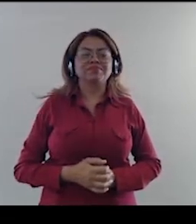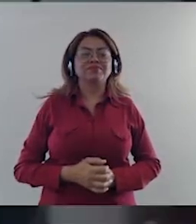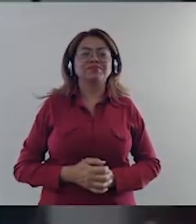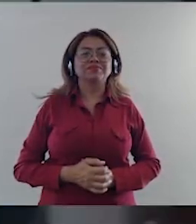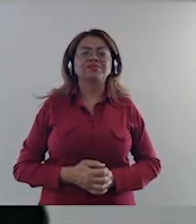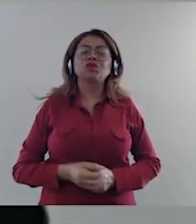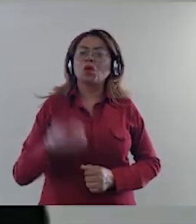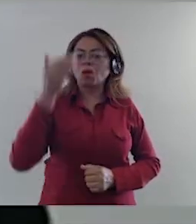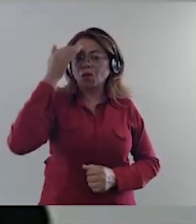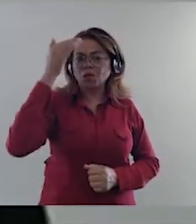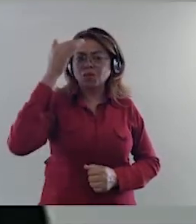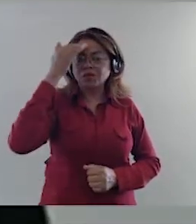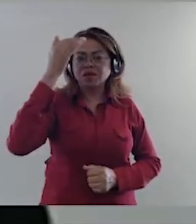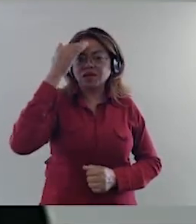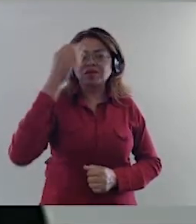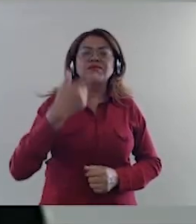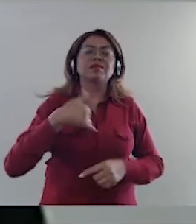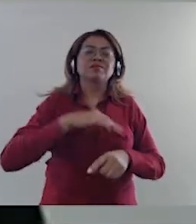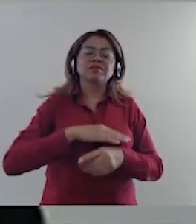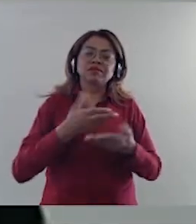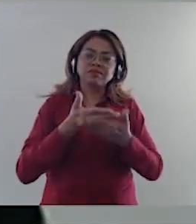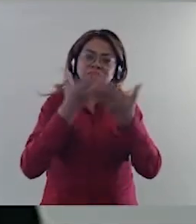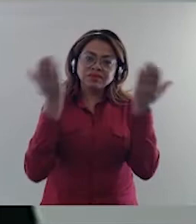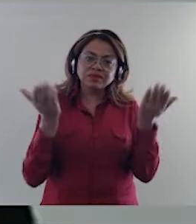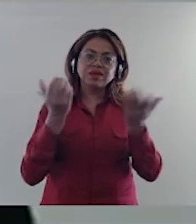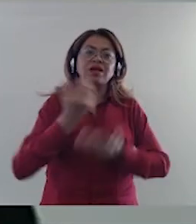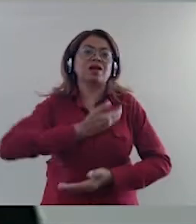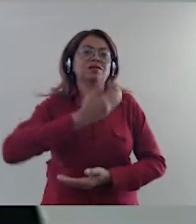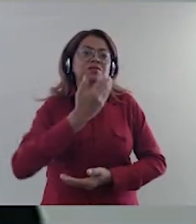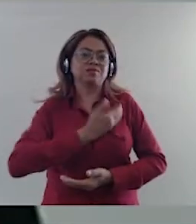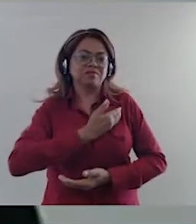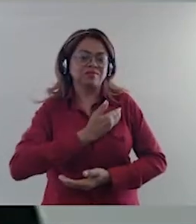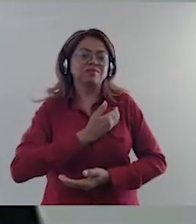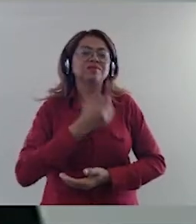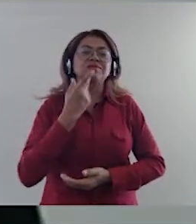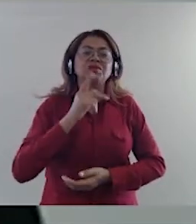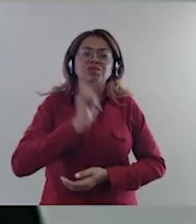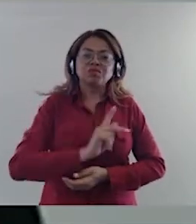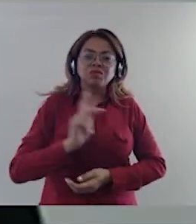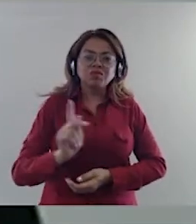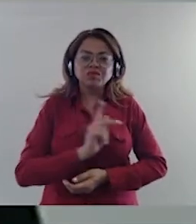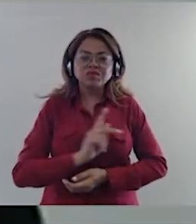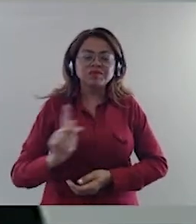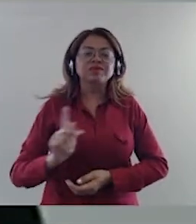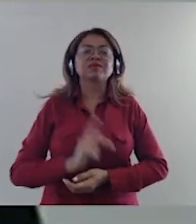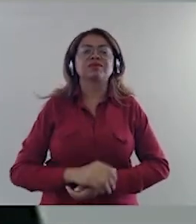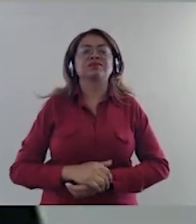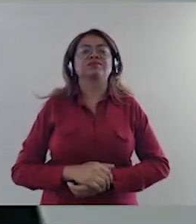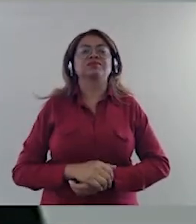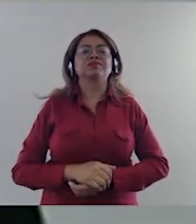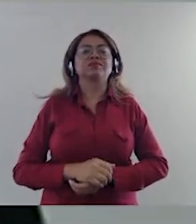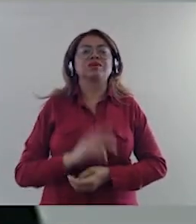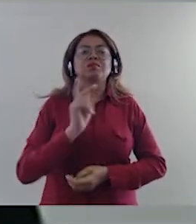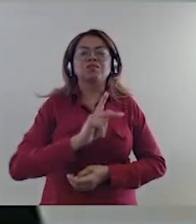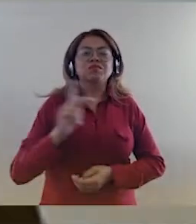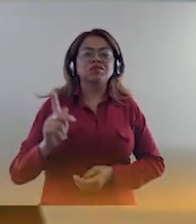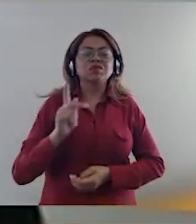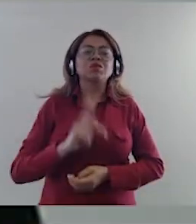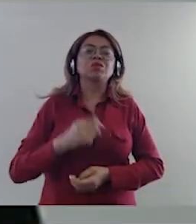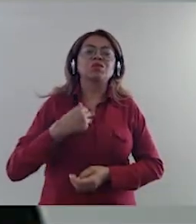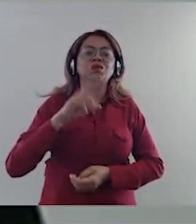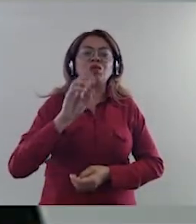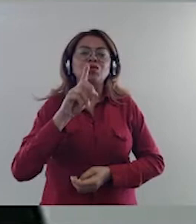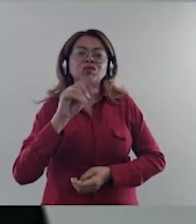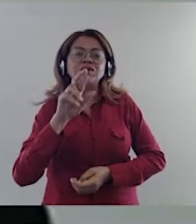Muito obrigado, meus caros colegas, professores Heroutes, professor Rodrigo,